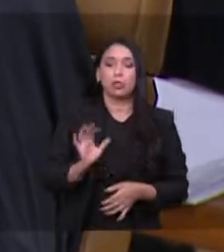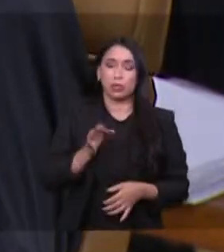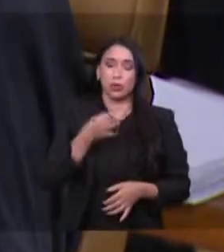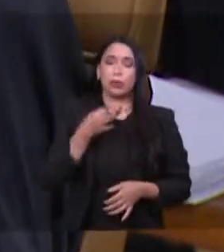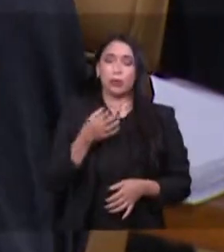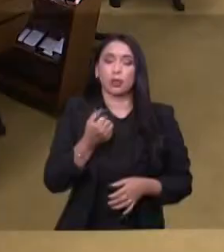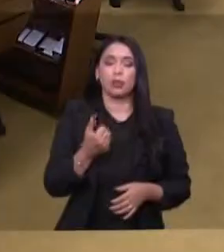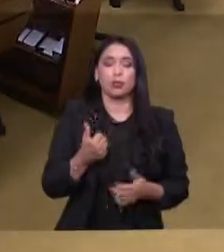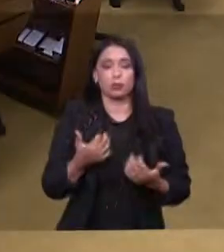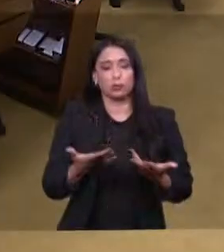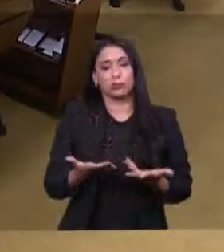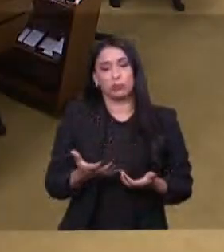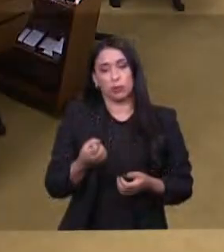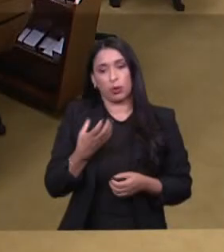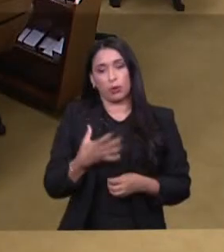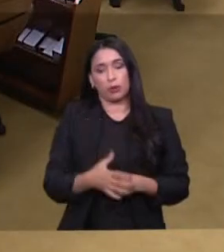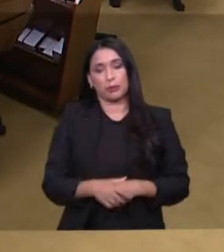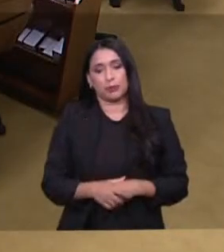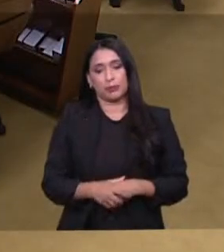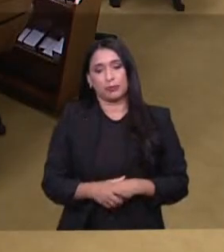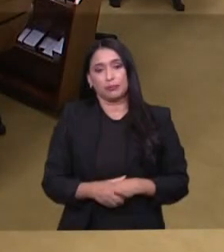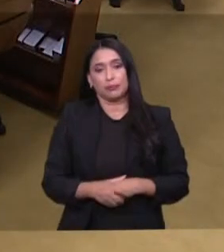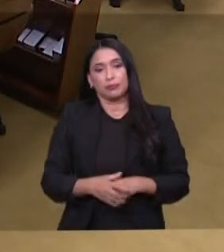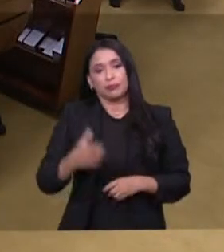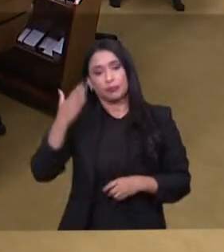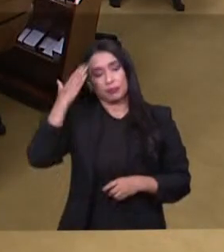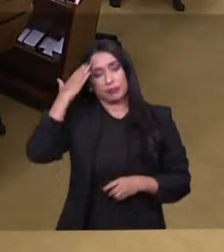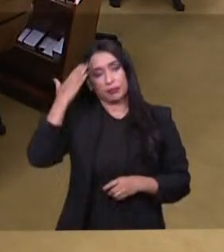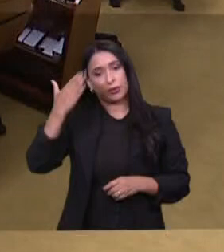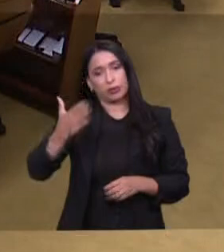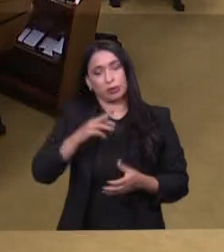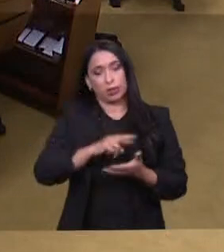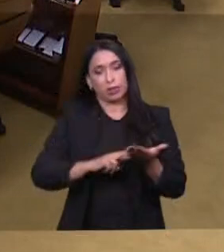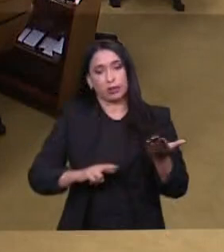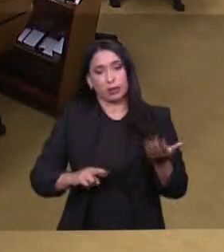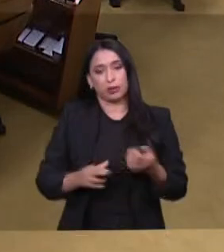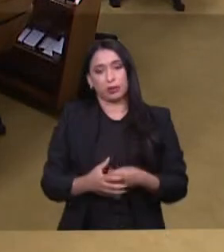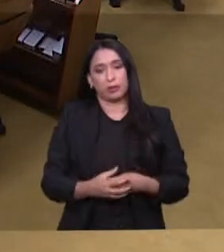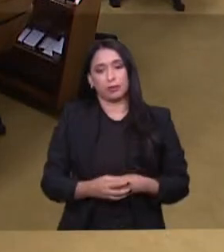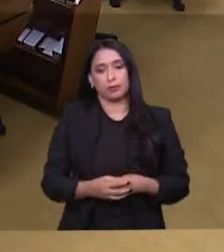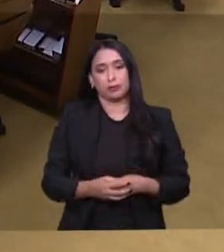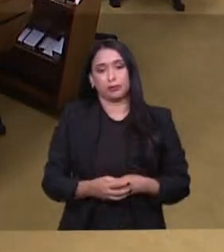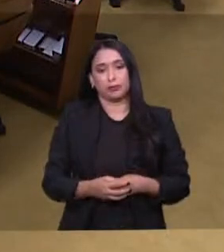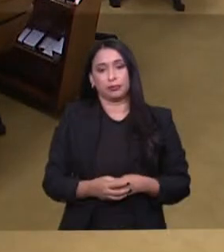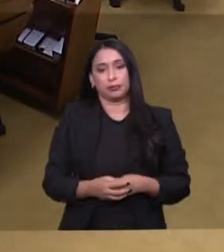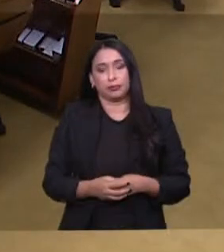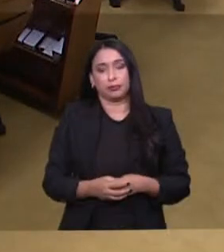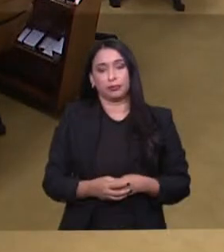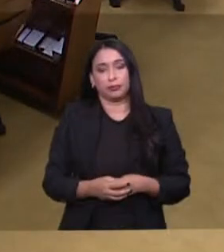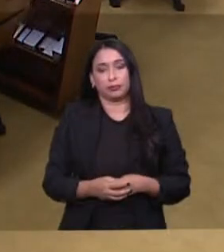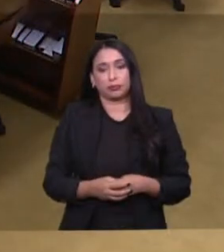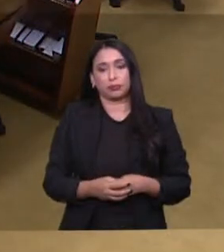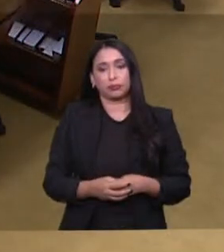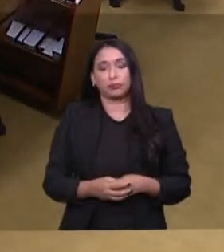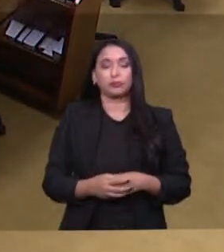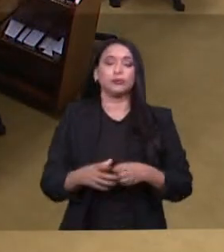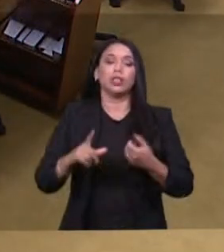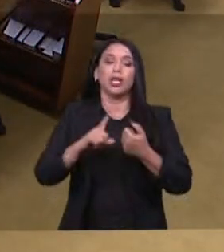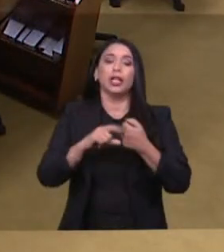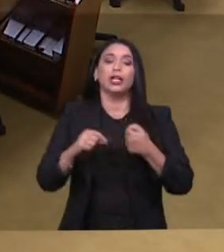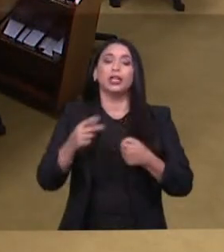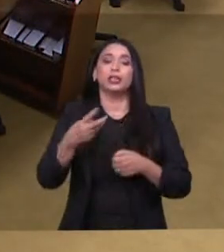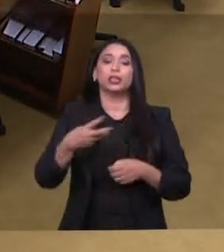essa. Perfeito. Pois não. Obrigado, ministro relator. Em relação ao artigo